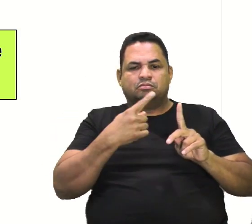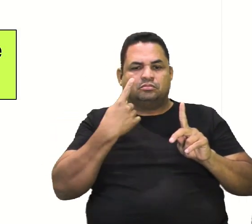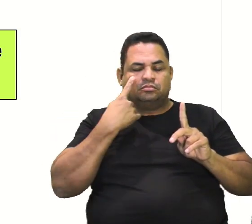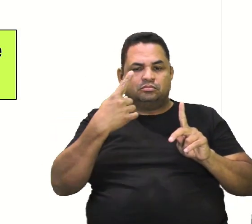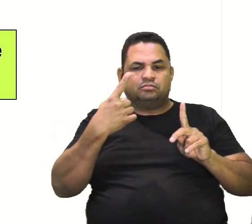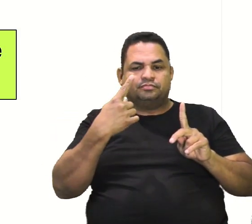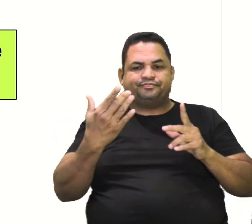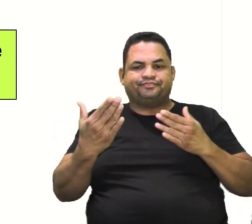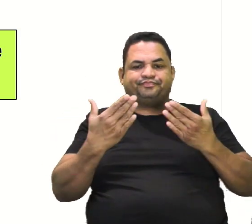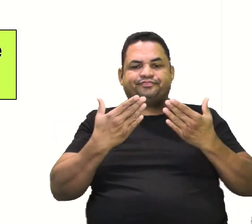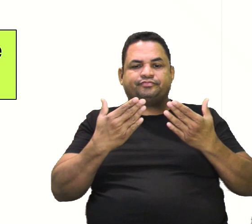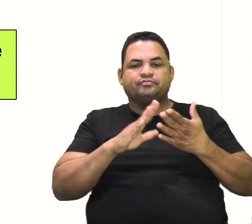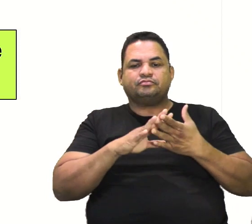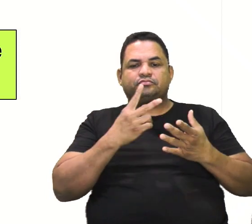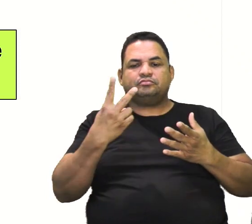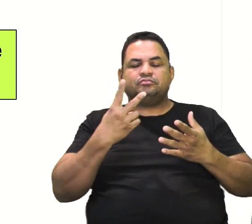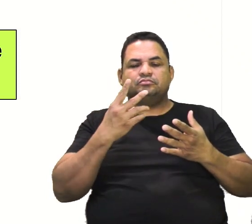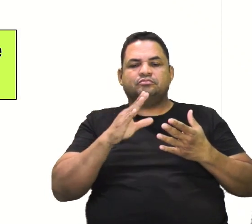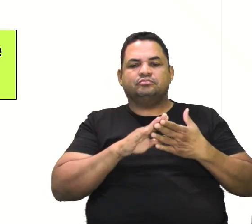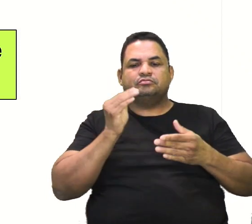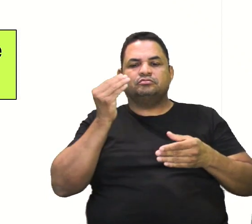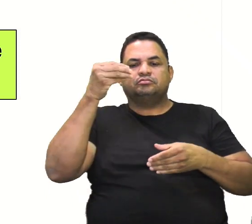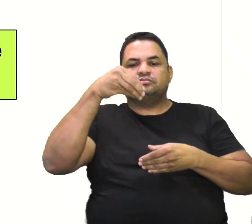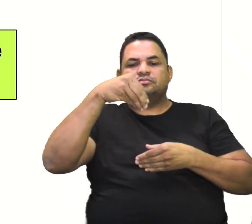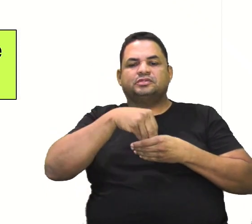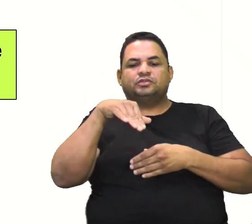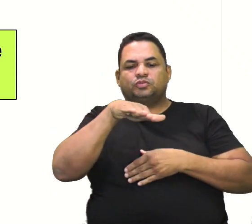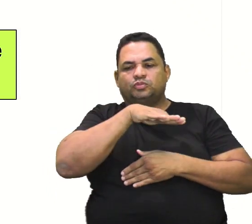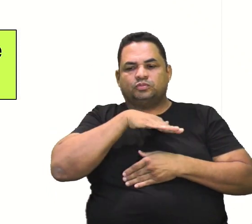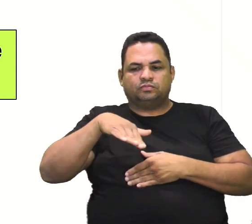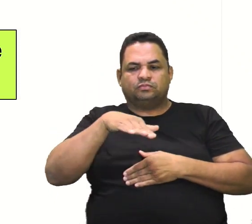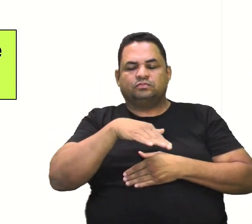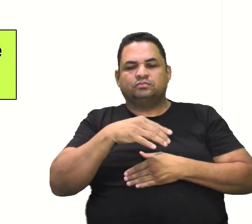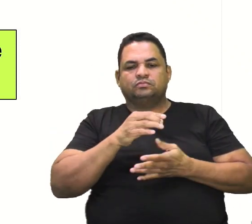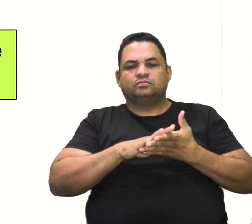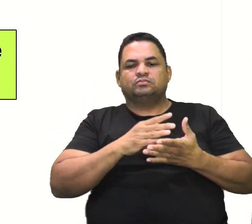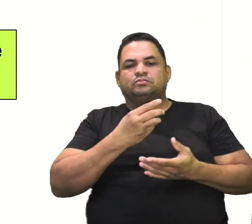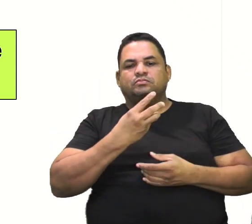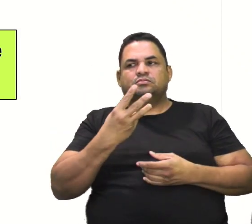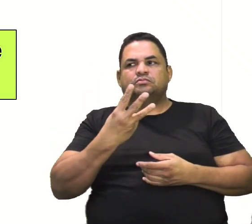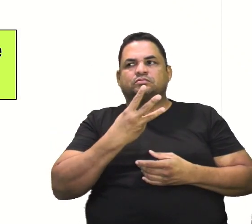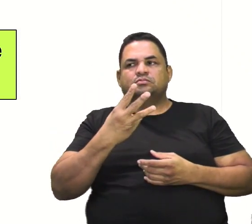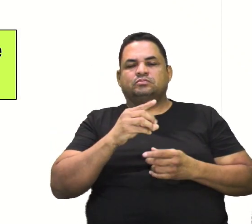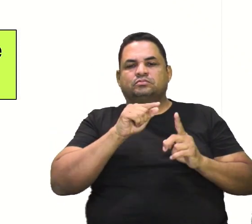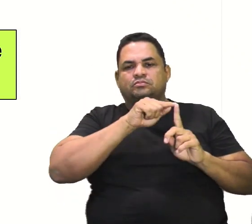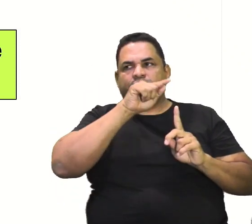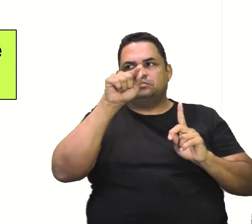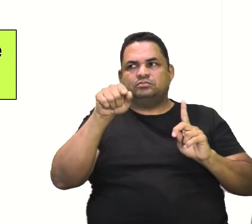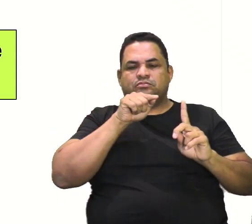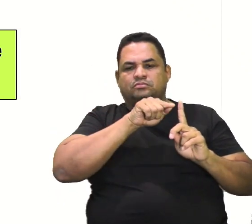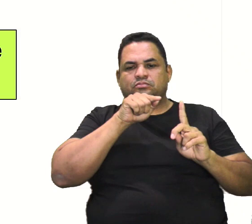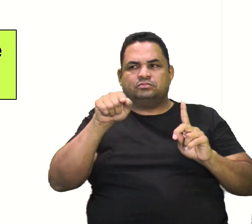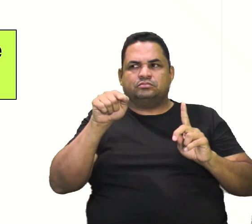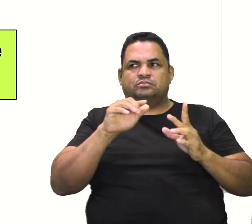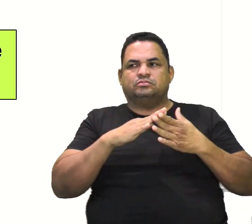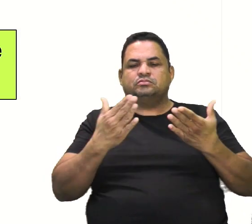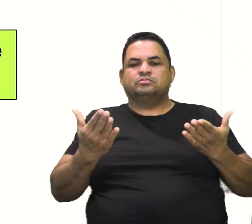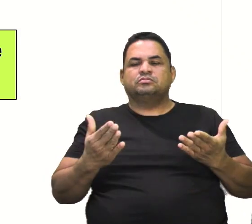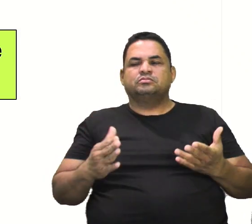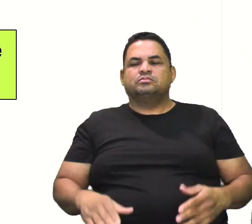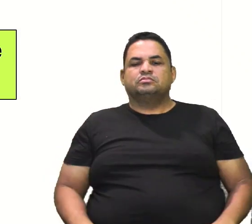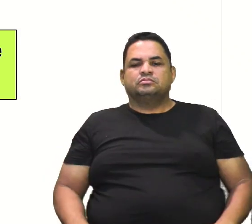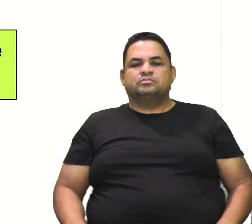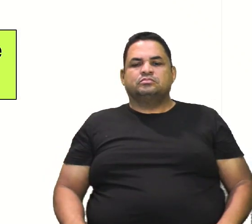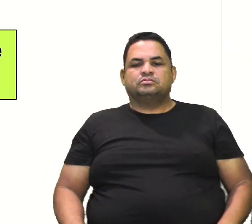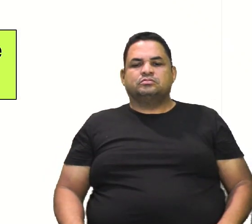a posição relativa de 2 retas no plano. Quer dizer, desses 3 pontos, 2 deles são referentes